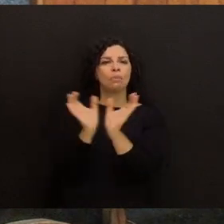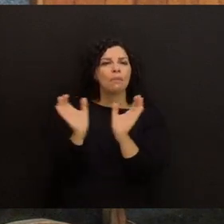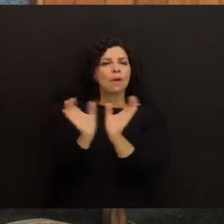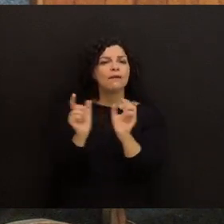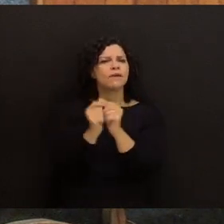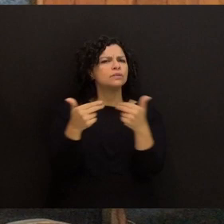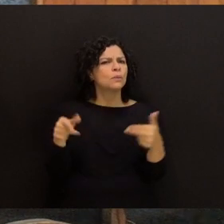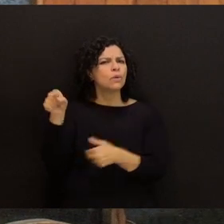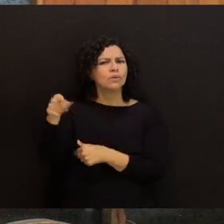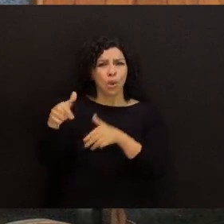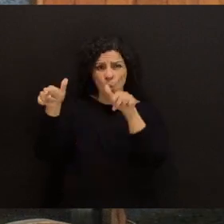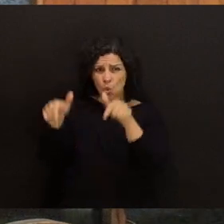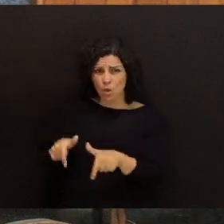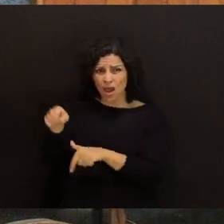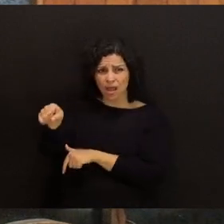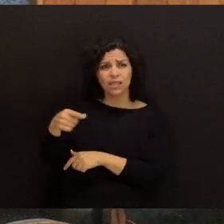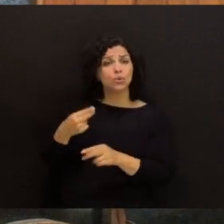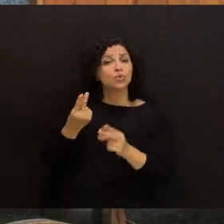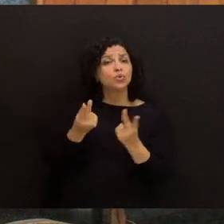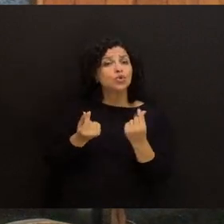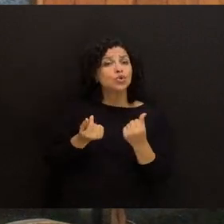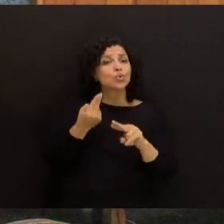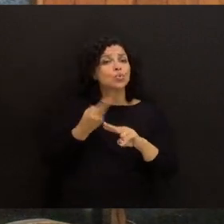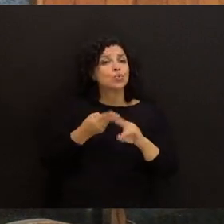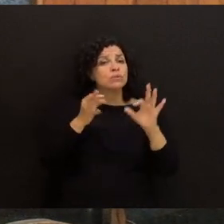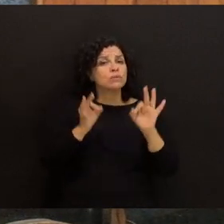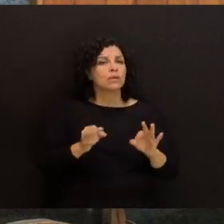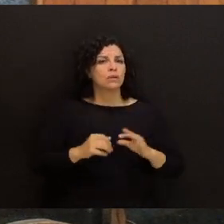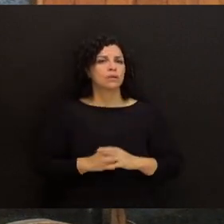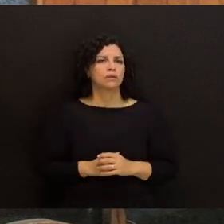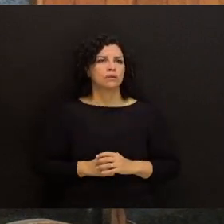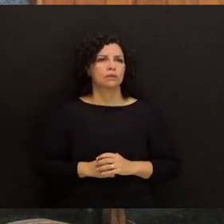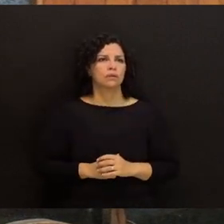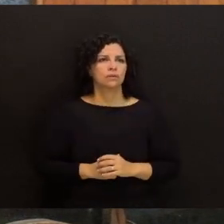faça que usem o dinheiro de forma correta